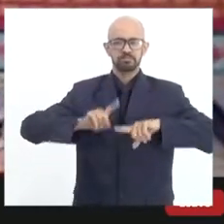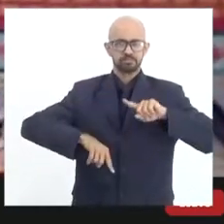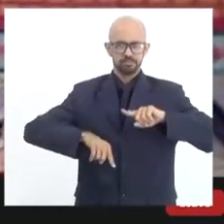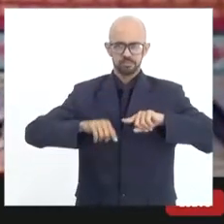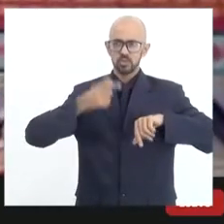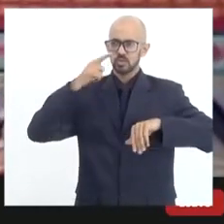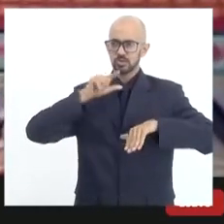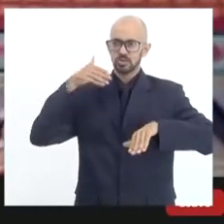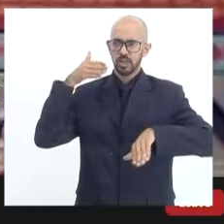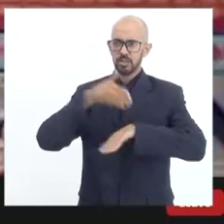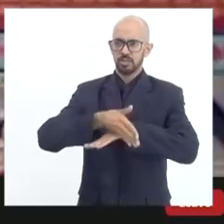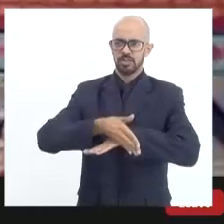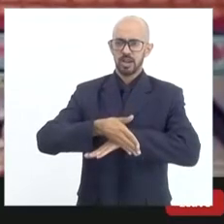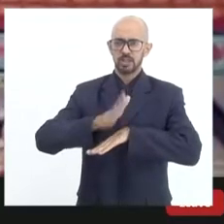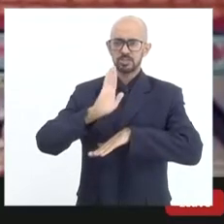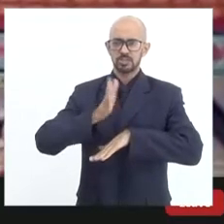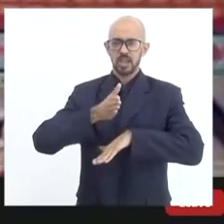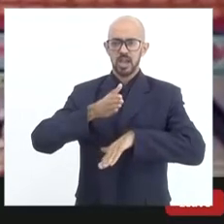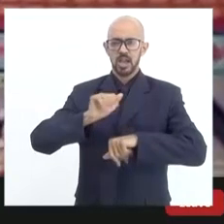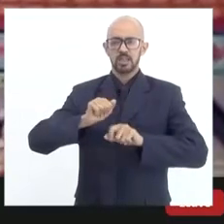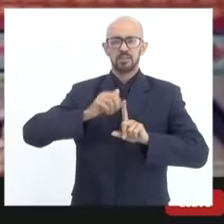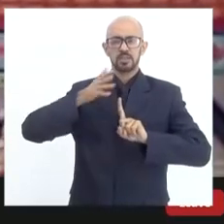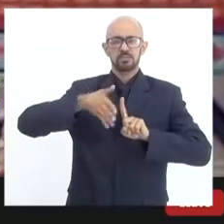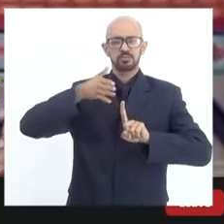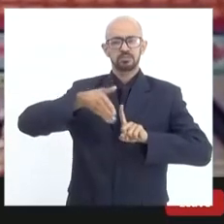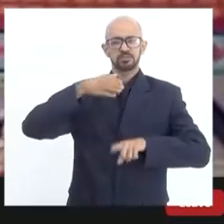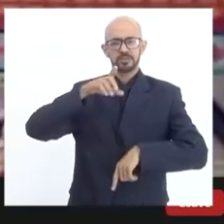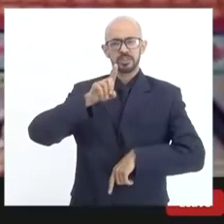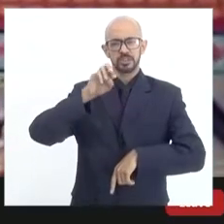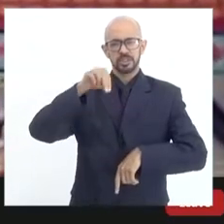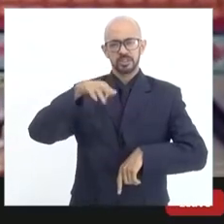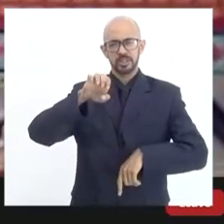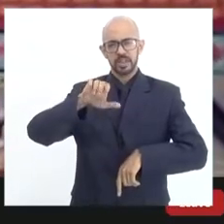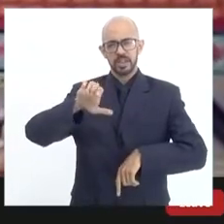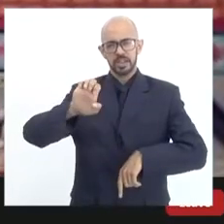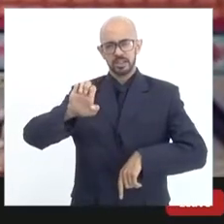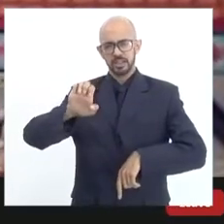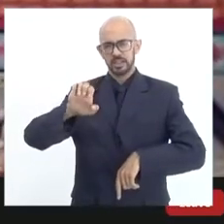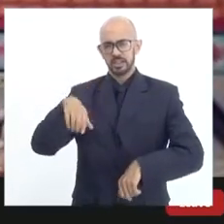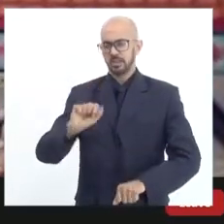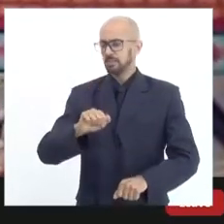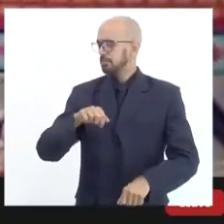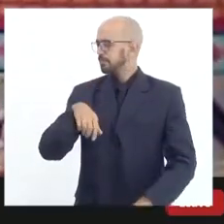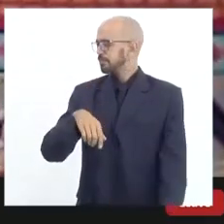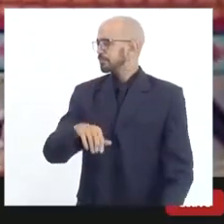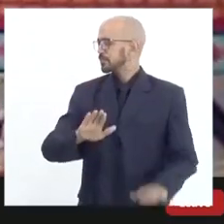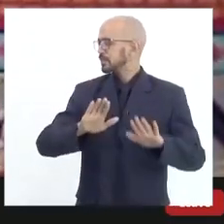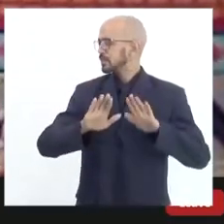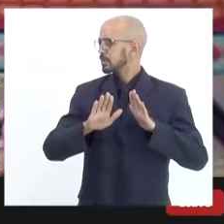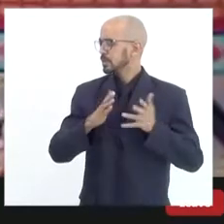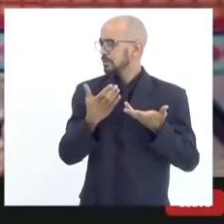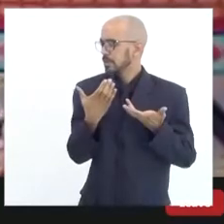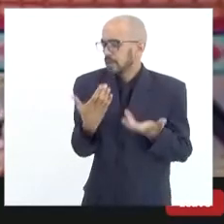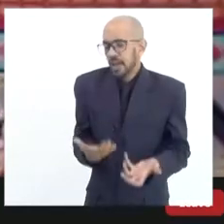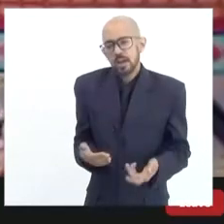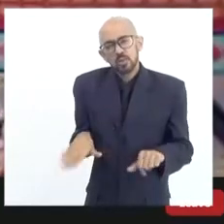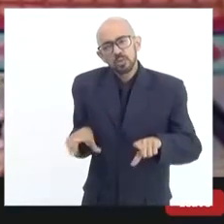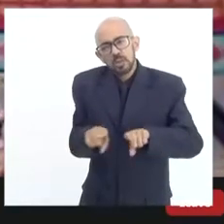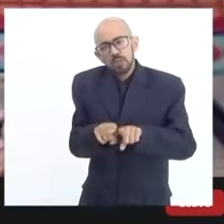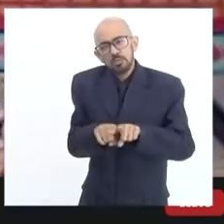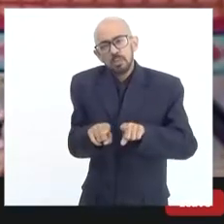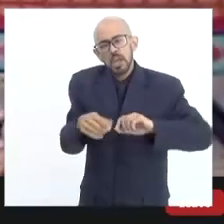consegui entrar já na fala da doutora Daniele Magalhães e quero